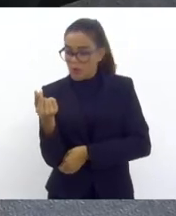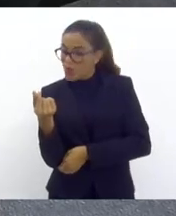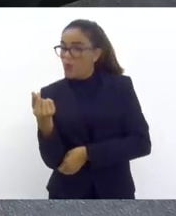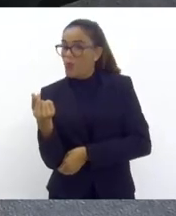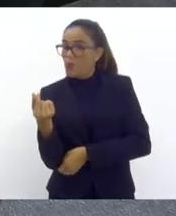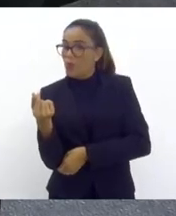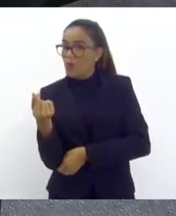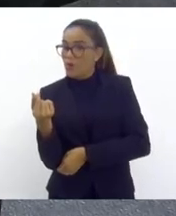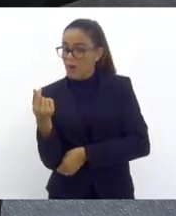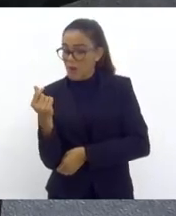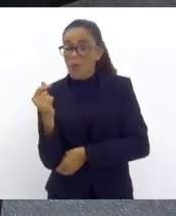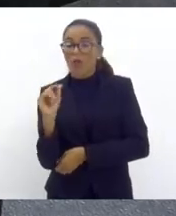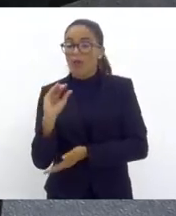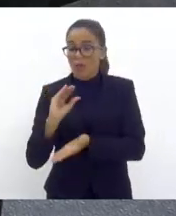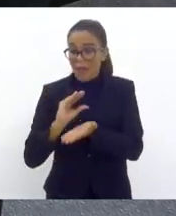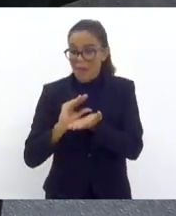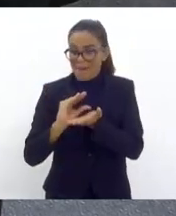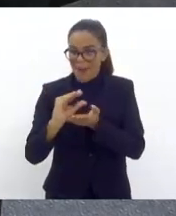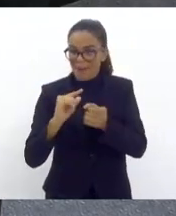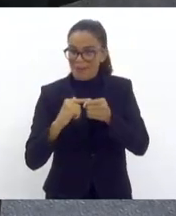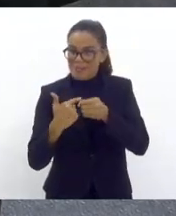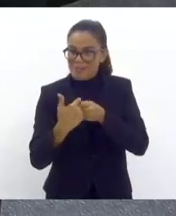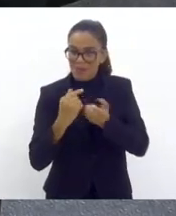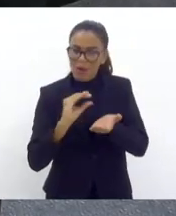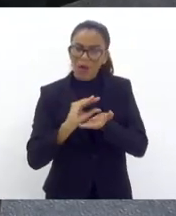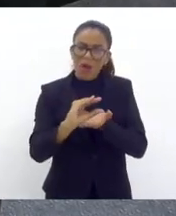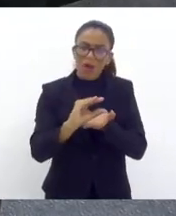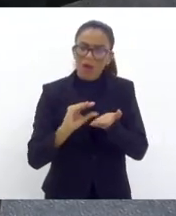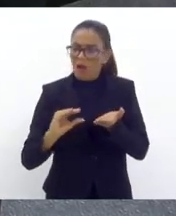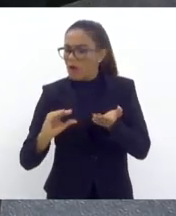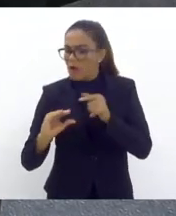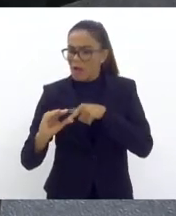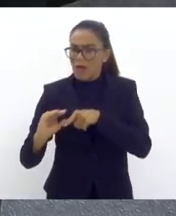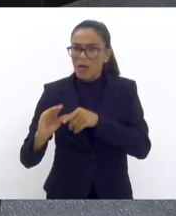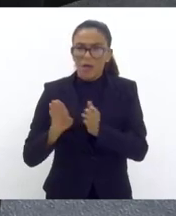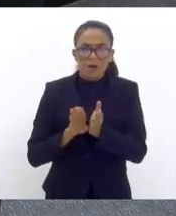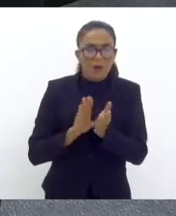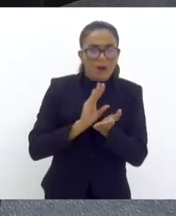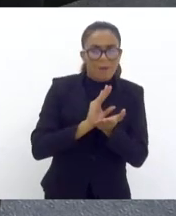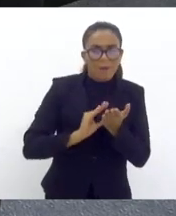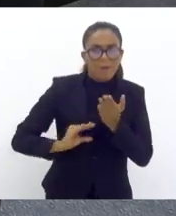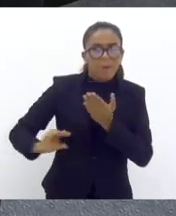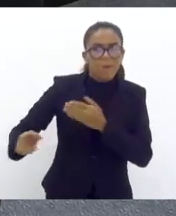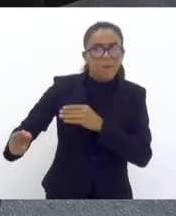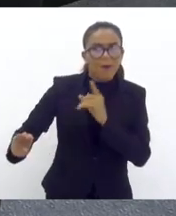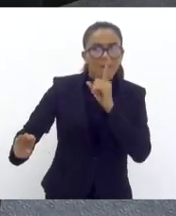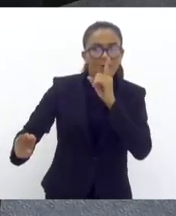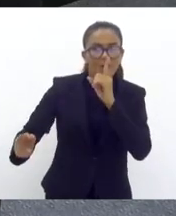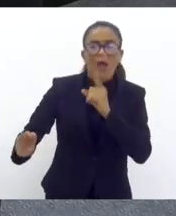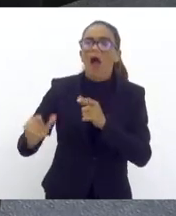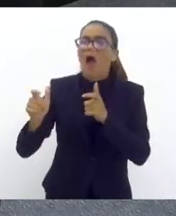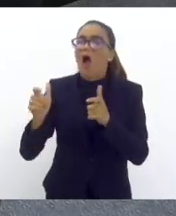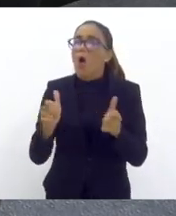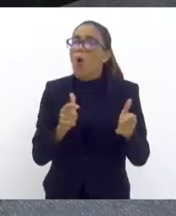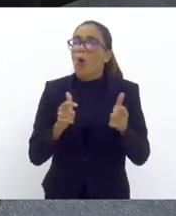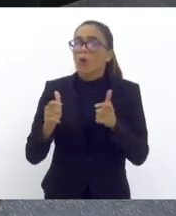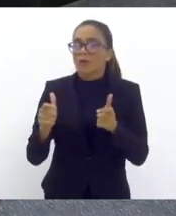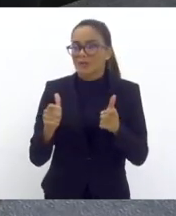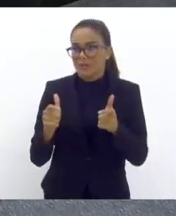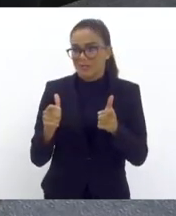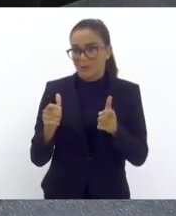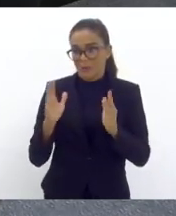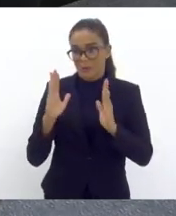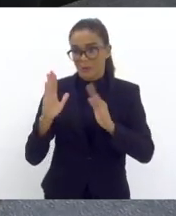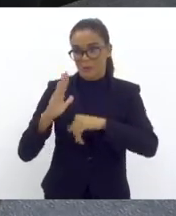foram para os municípios de que forma foram gastos se for um gasto em benefício da população ou se foi em benefício próprio no momento